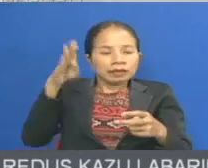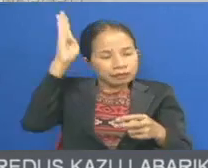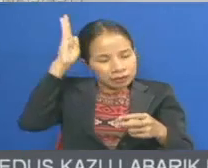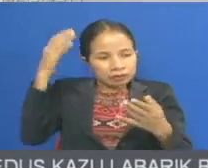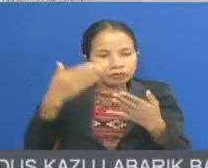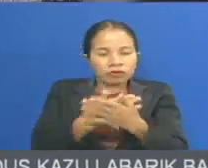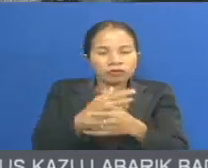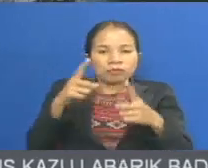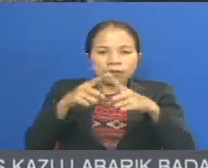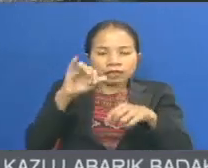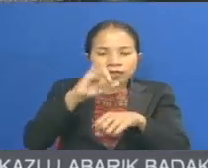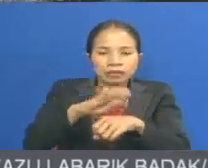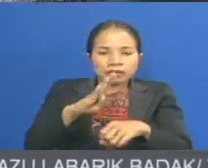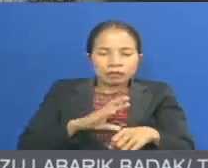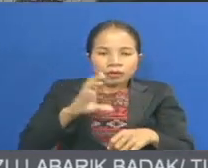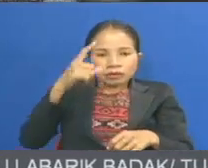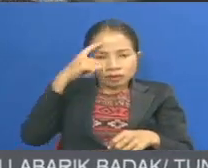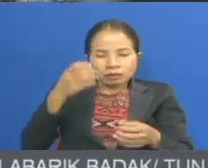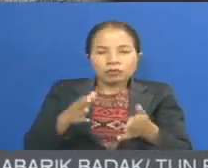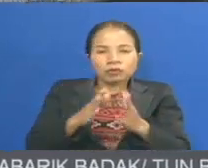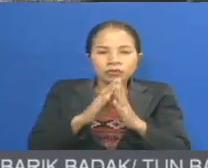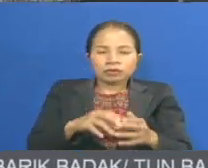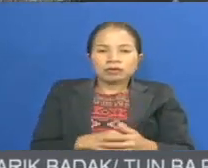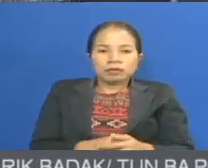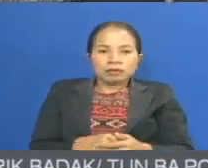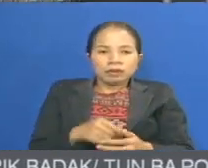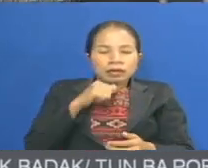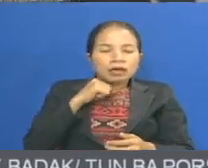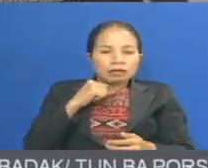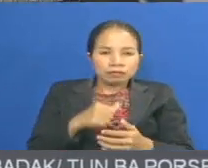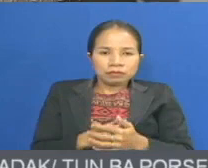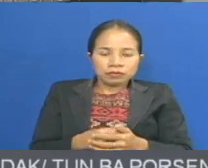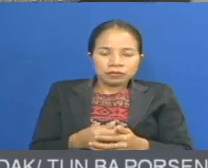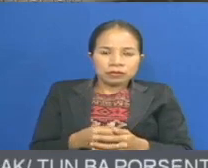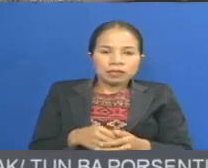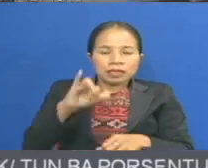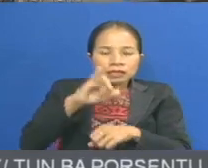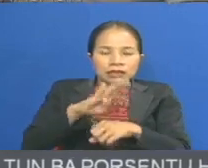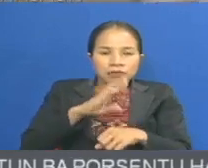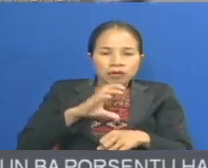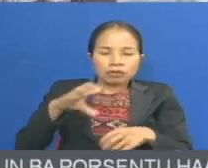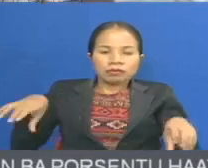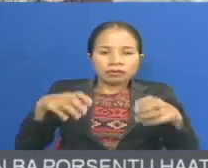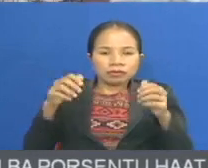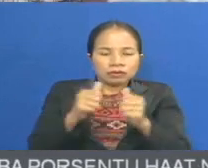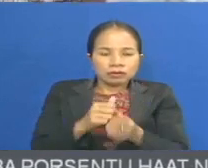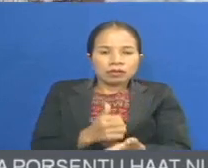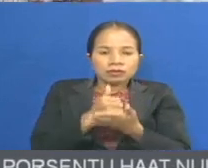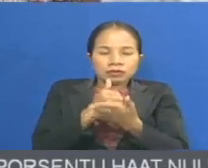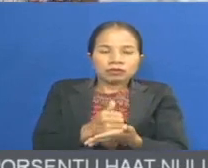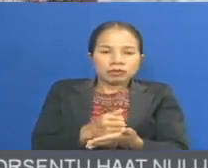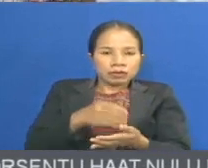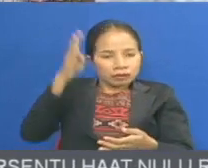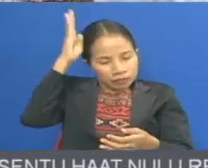Diocese Bocau. Tamba ne e, husuba na ilulik no sarani sira e Diocese Bocau, auto colabora no apoio Bispo Fon nebe